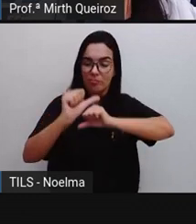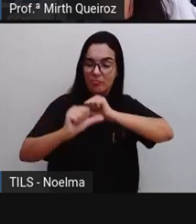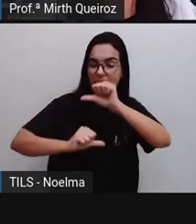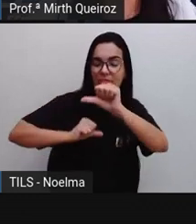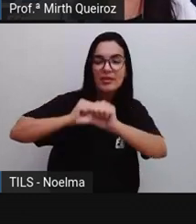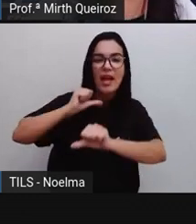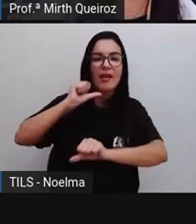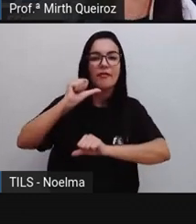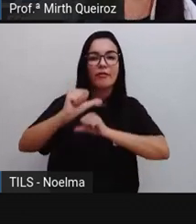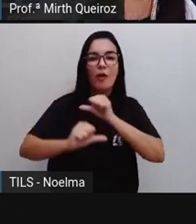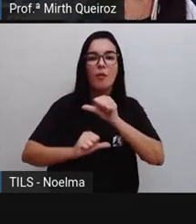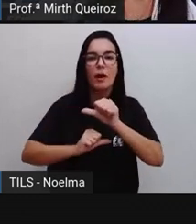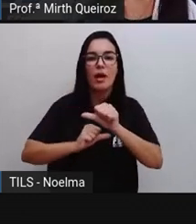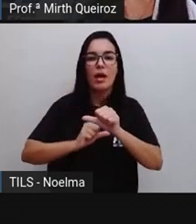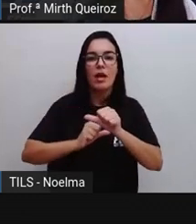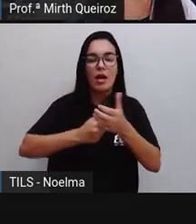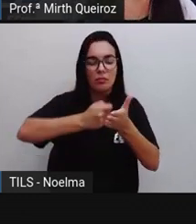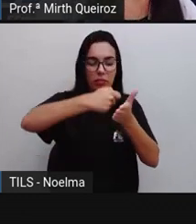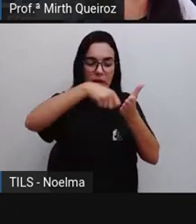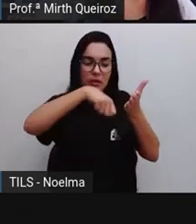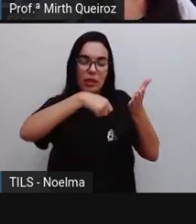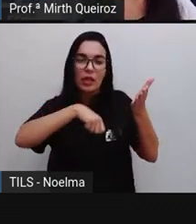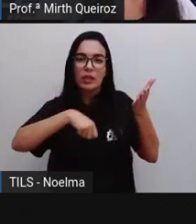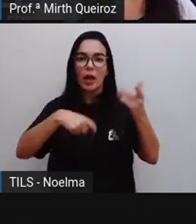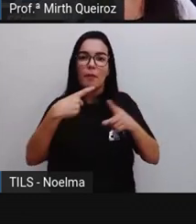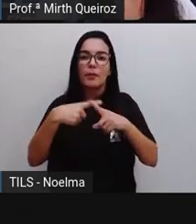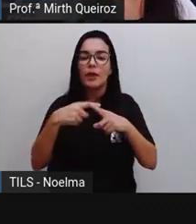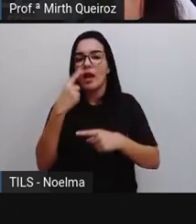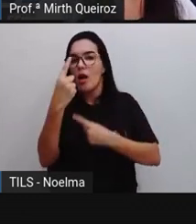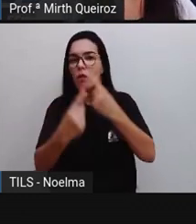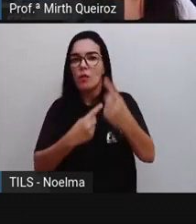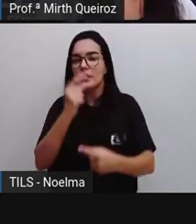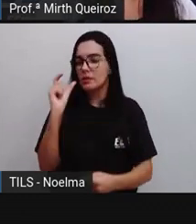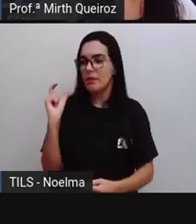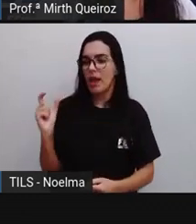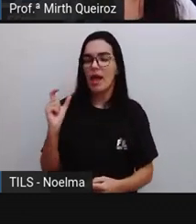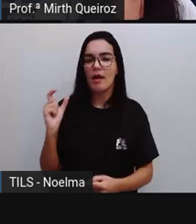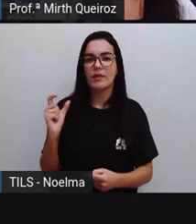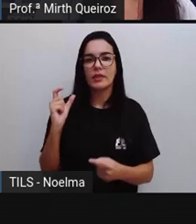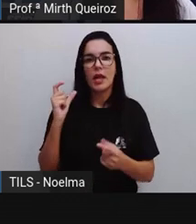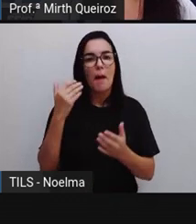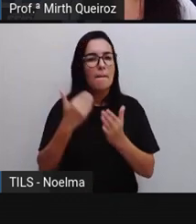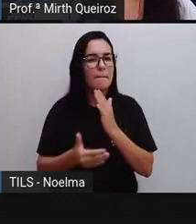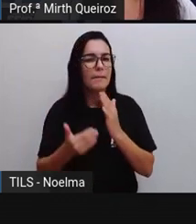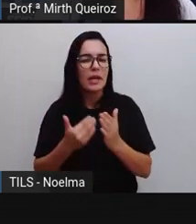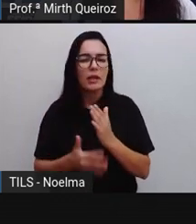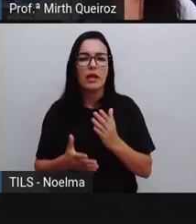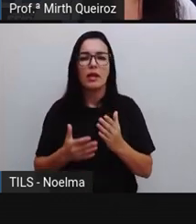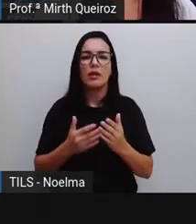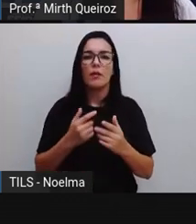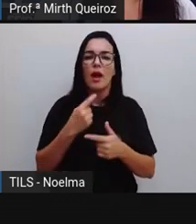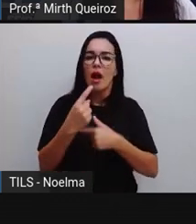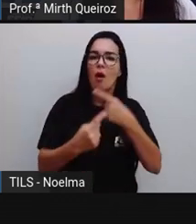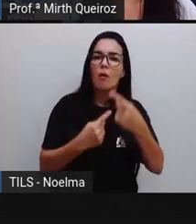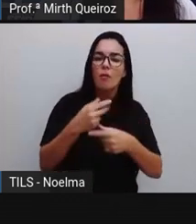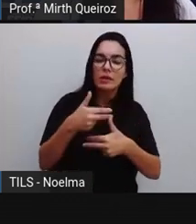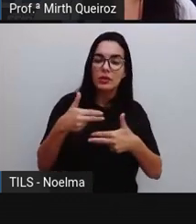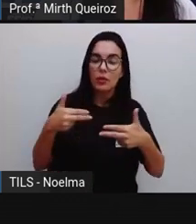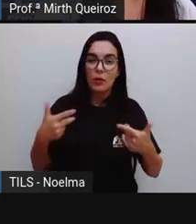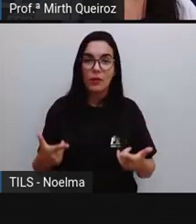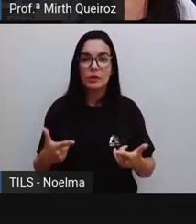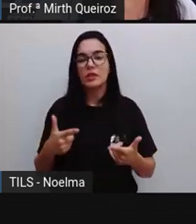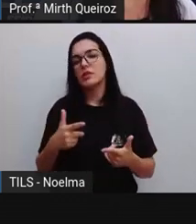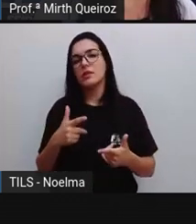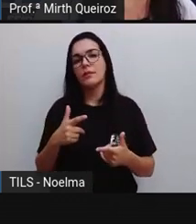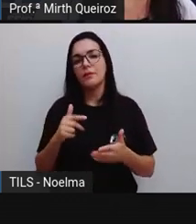ortográfica, né? Onde algumas palavras elas passaram a escrever, perderam o hífen, começaram a ser escritas juntas,